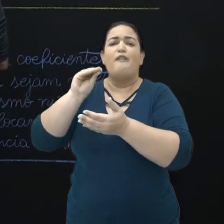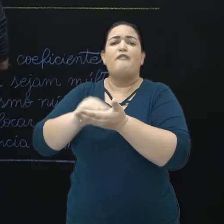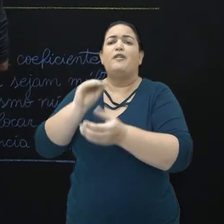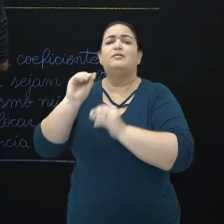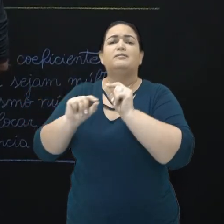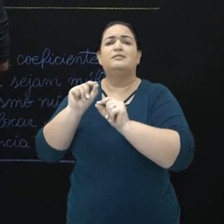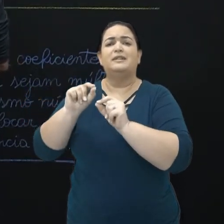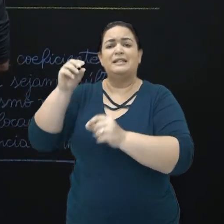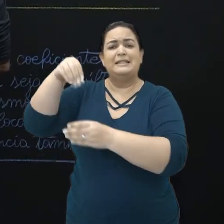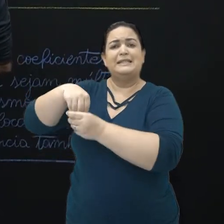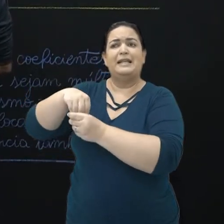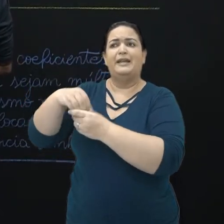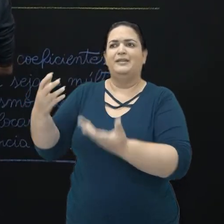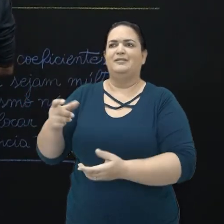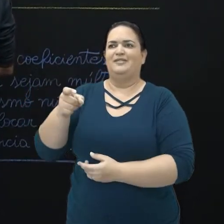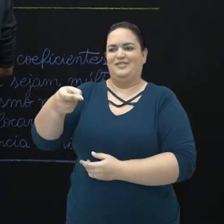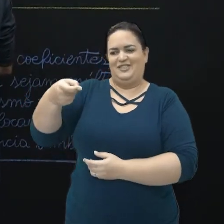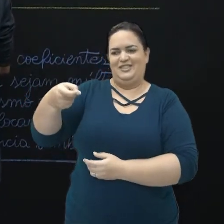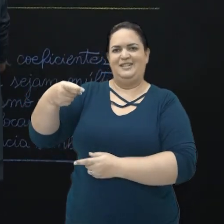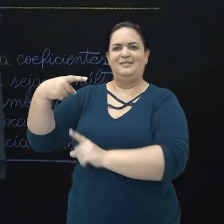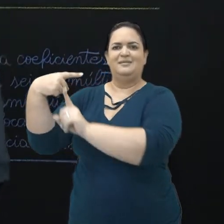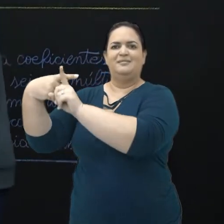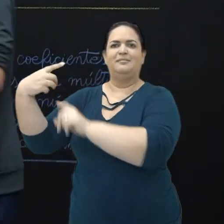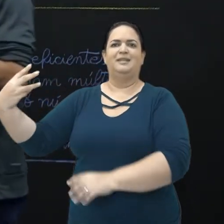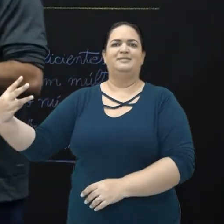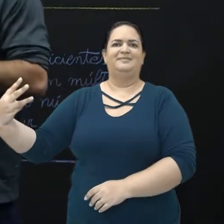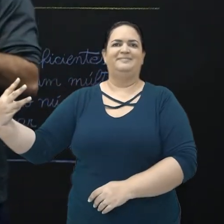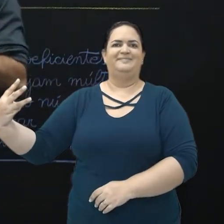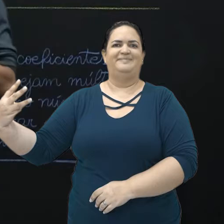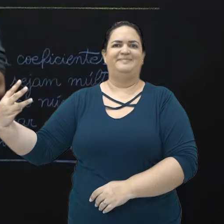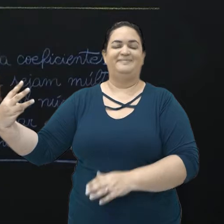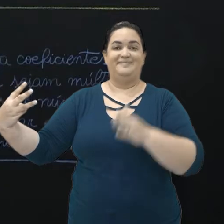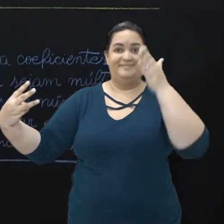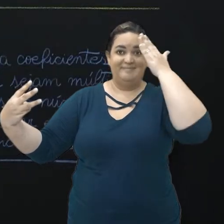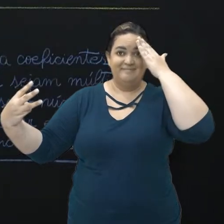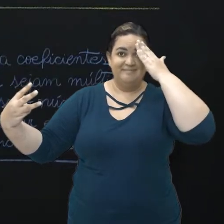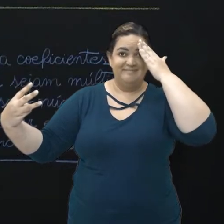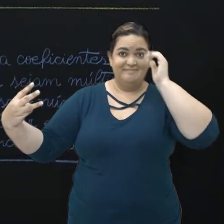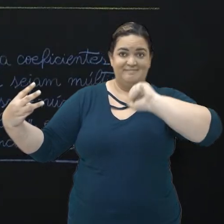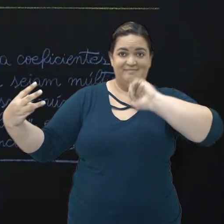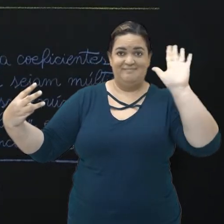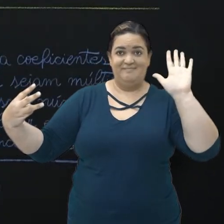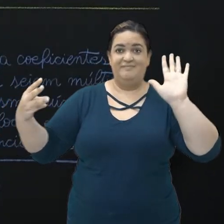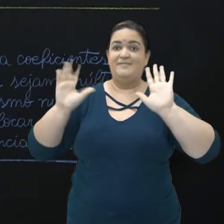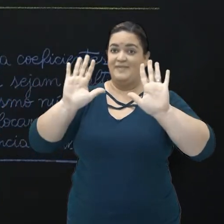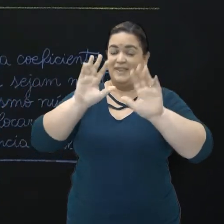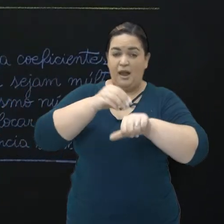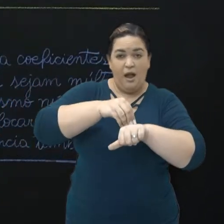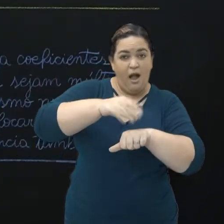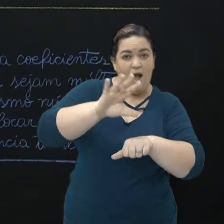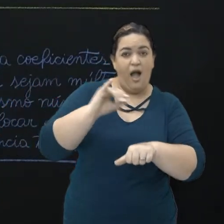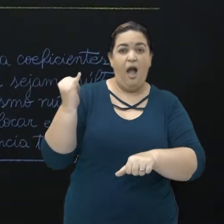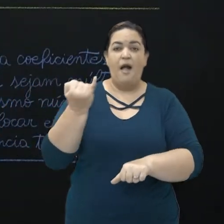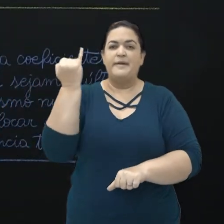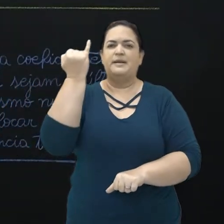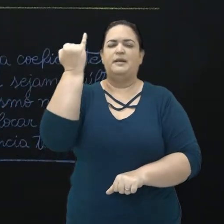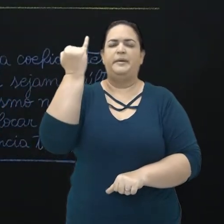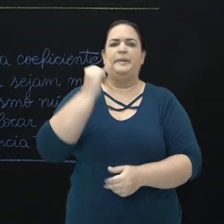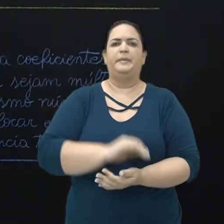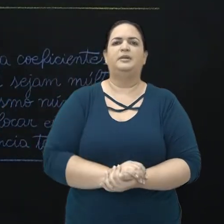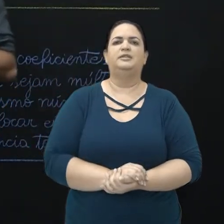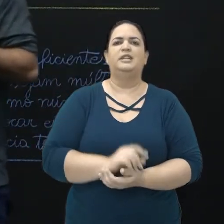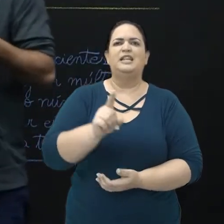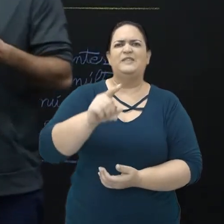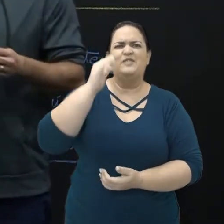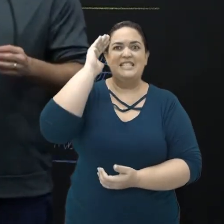sobrar x mais 3. Agora, algo bem importante também a te mostrar aqui, para que